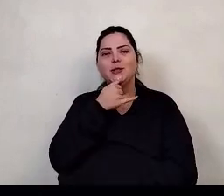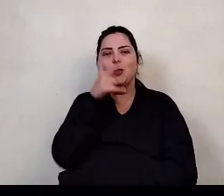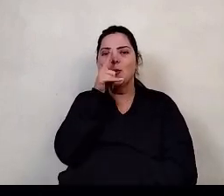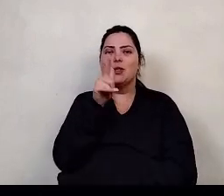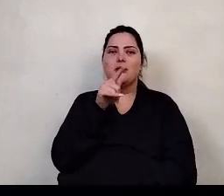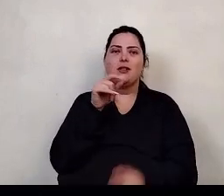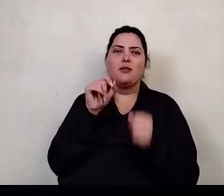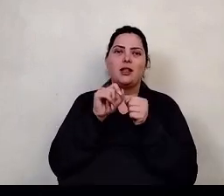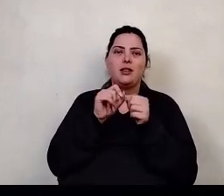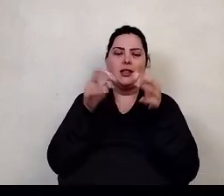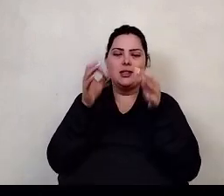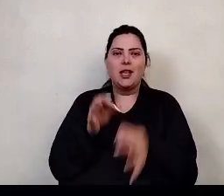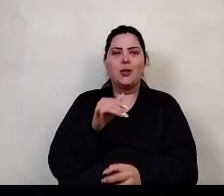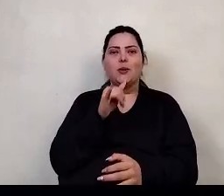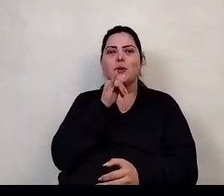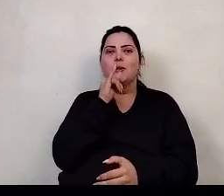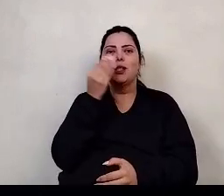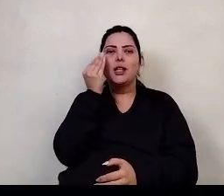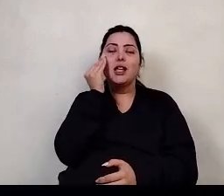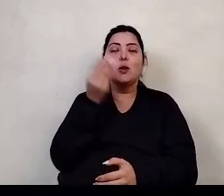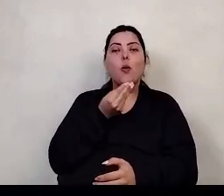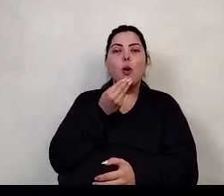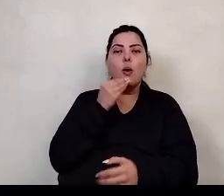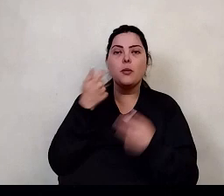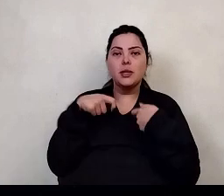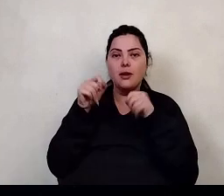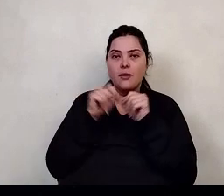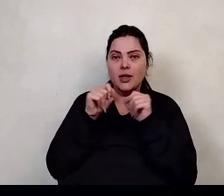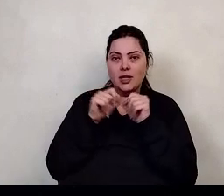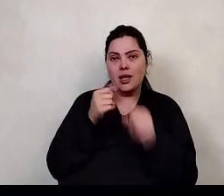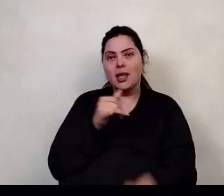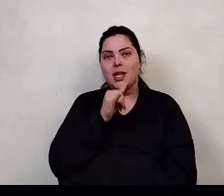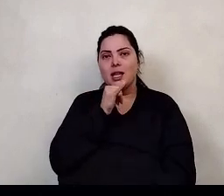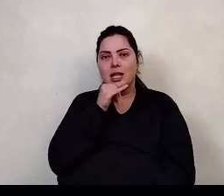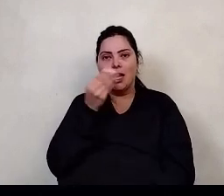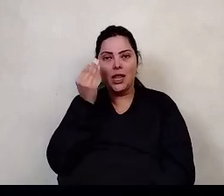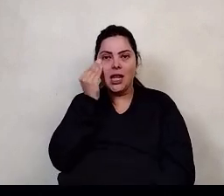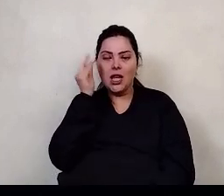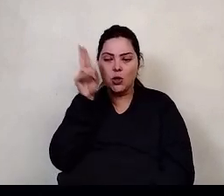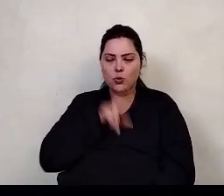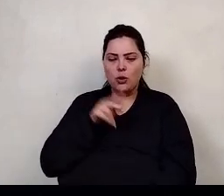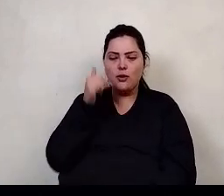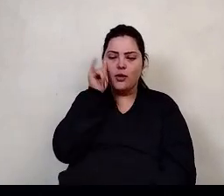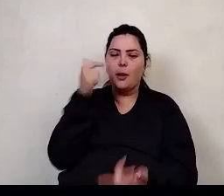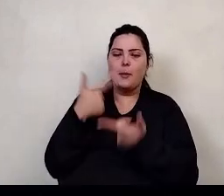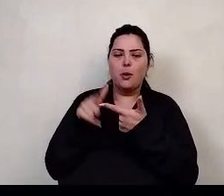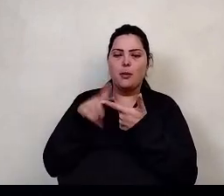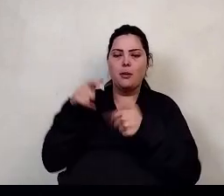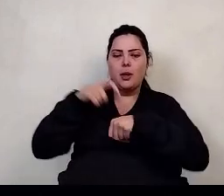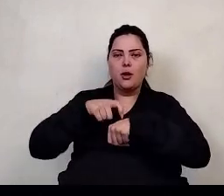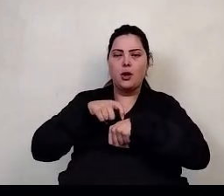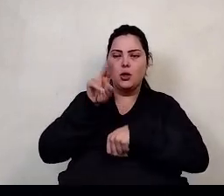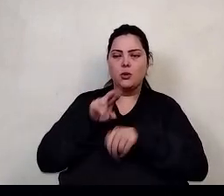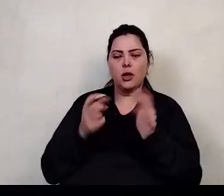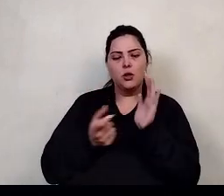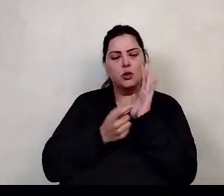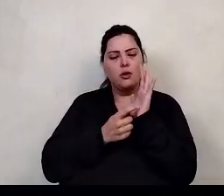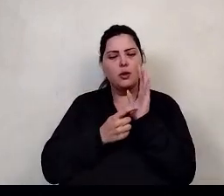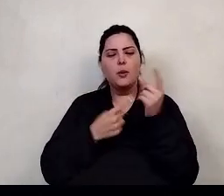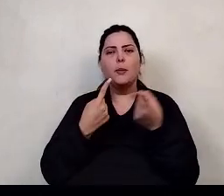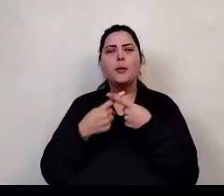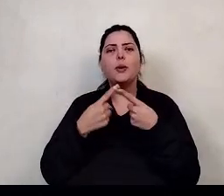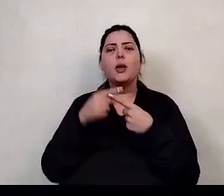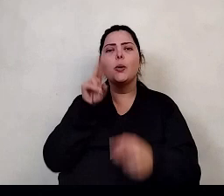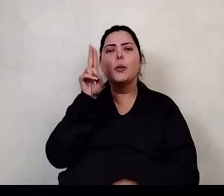testes. Se é óbvio que a gente deveria fazer testes para o usuário não ter problemas lá na hora de utilizar o software, por que que os nossos usuários